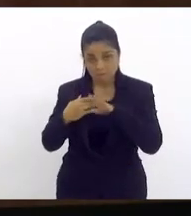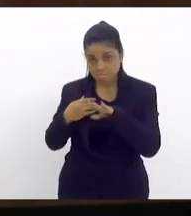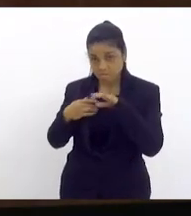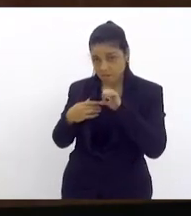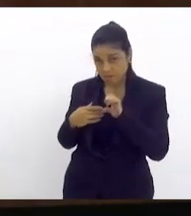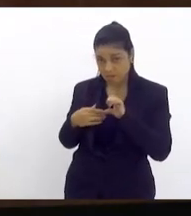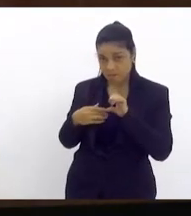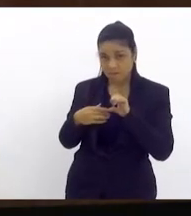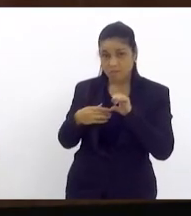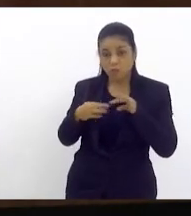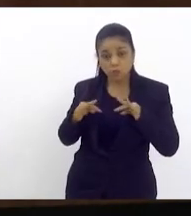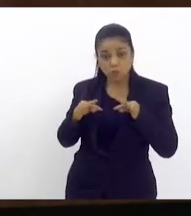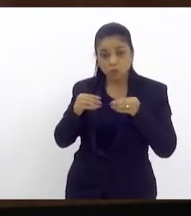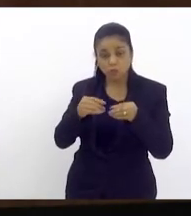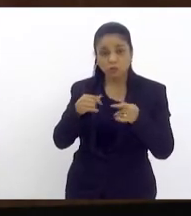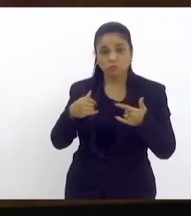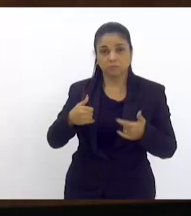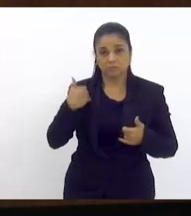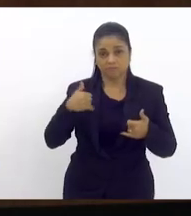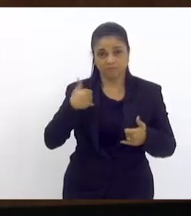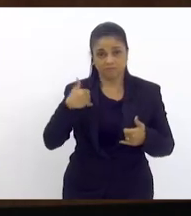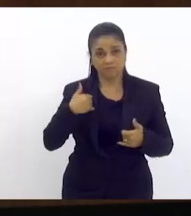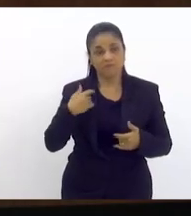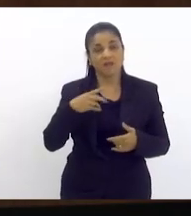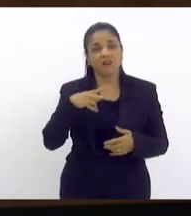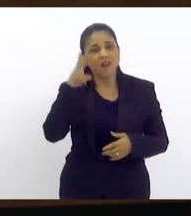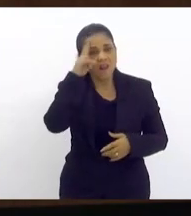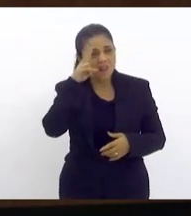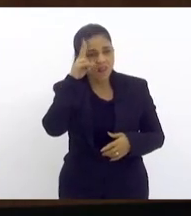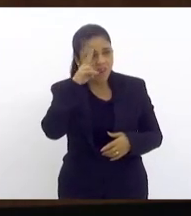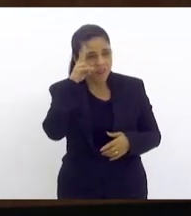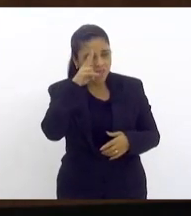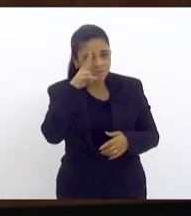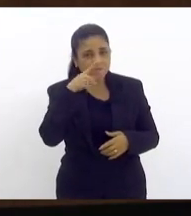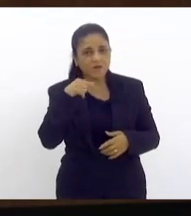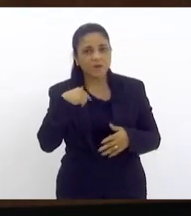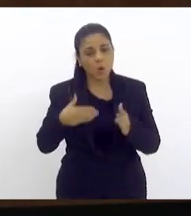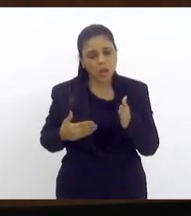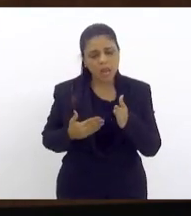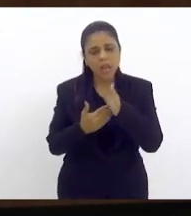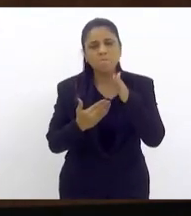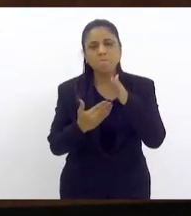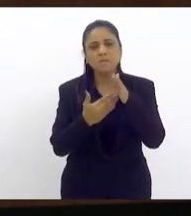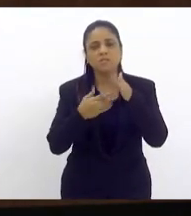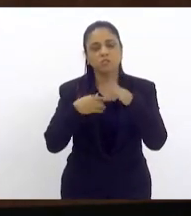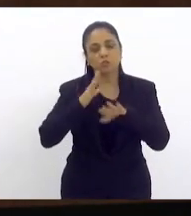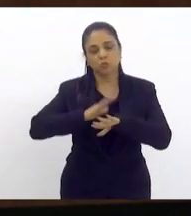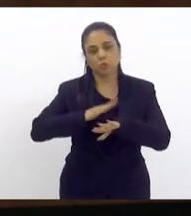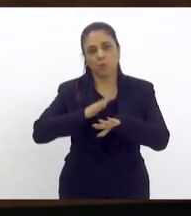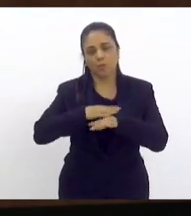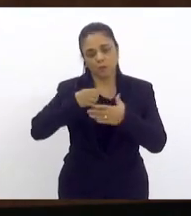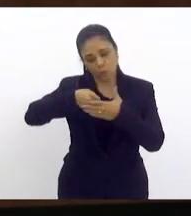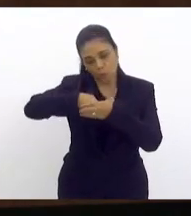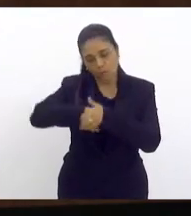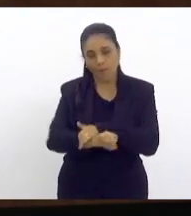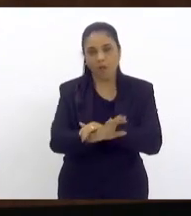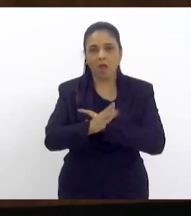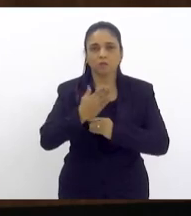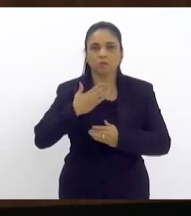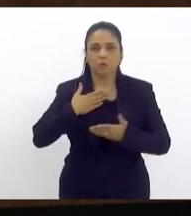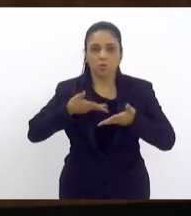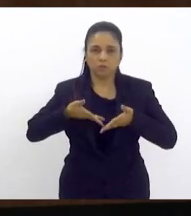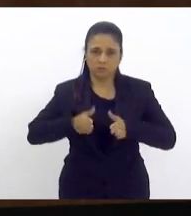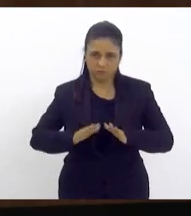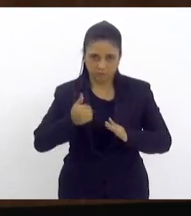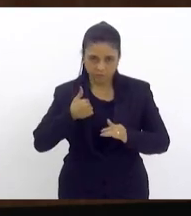todos os meus aniversários ela lembra da situação limite que ela viveu na hora do parto Então minha mãe fala que